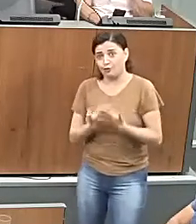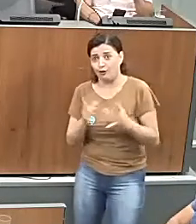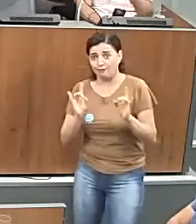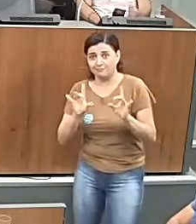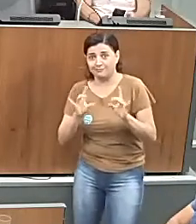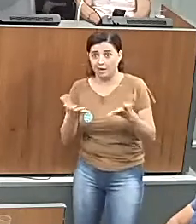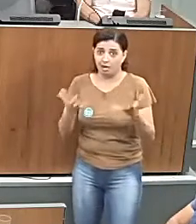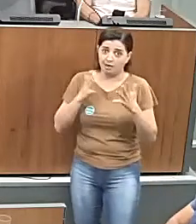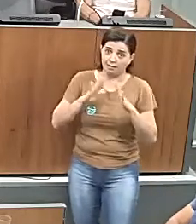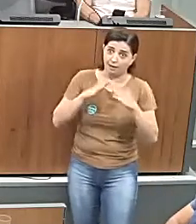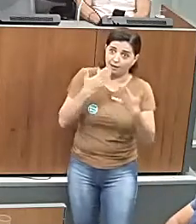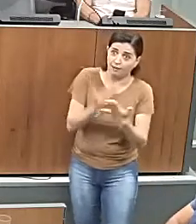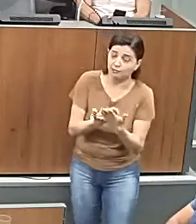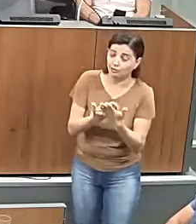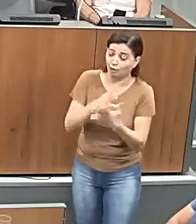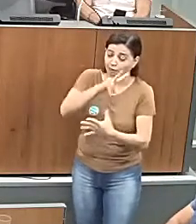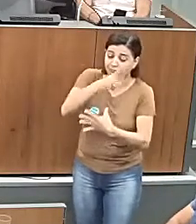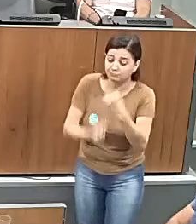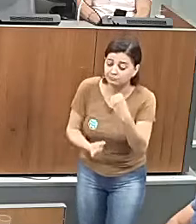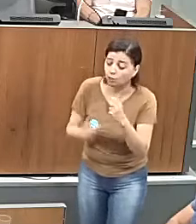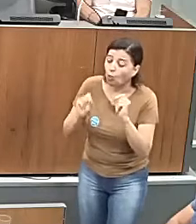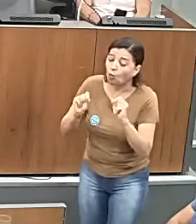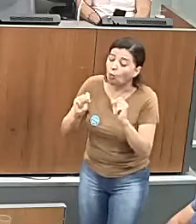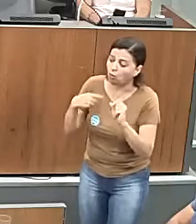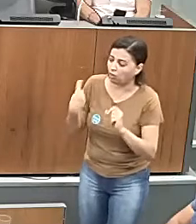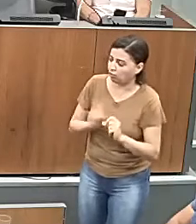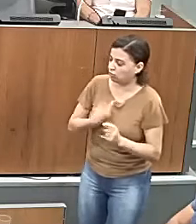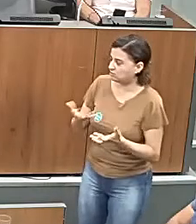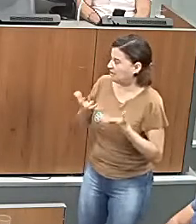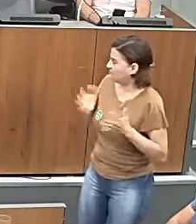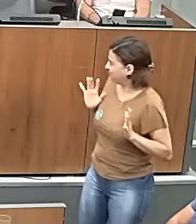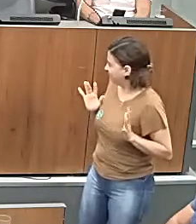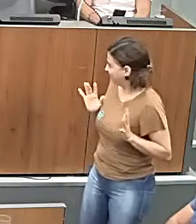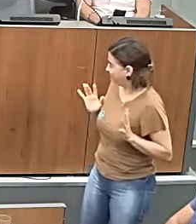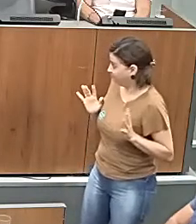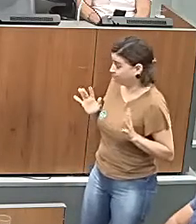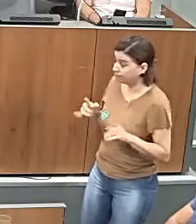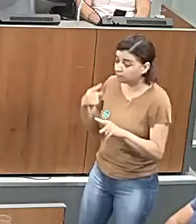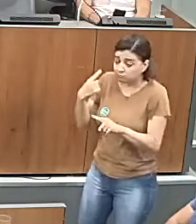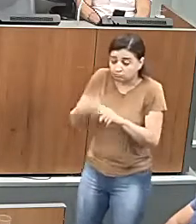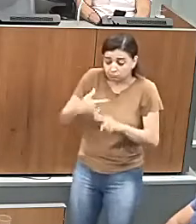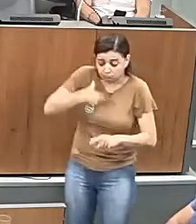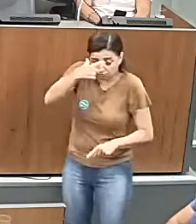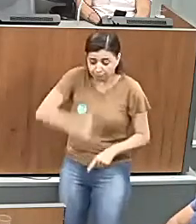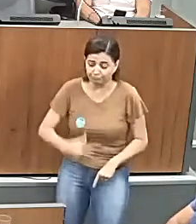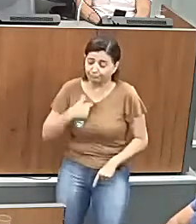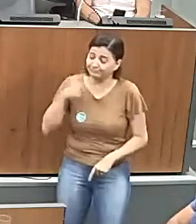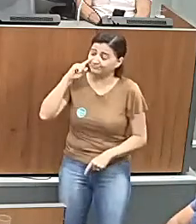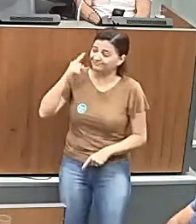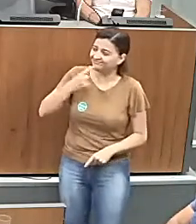participar dessas políticas. Quais políticas nós acreditamos?